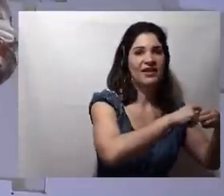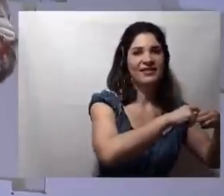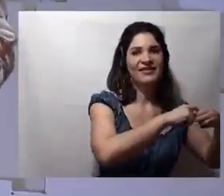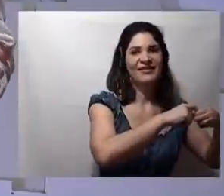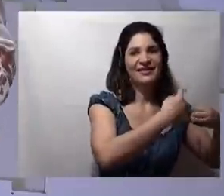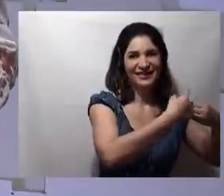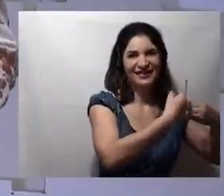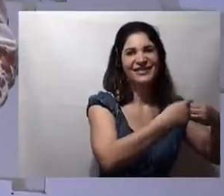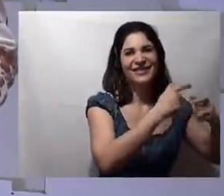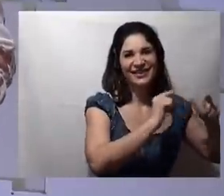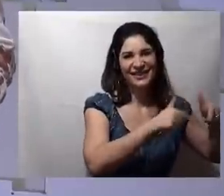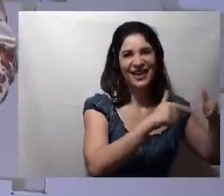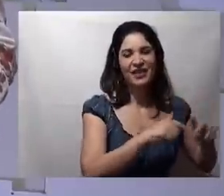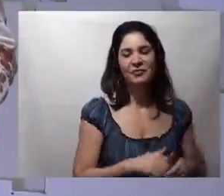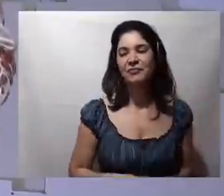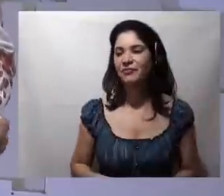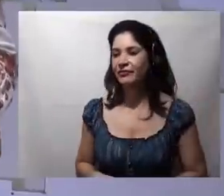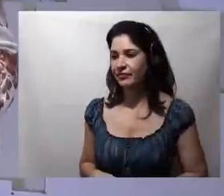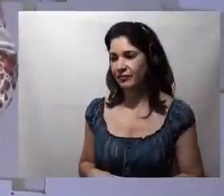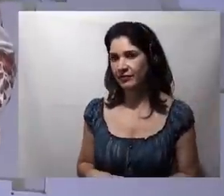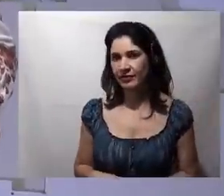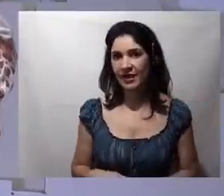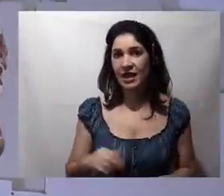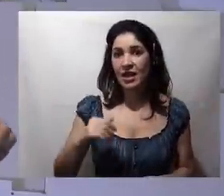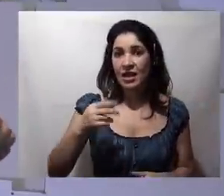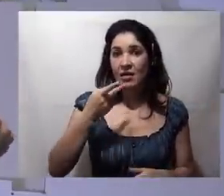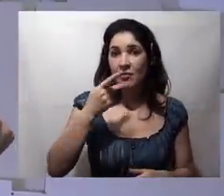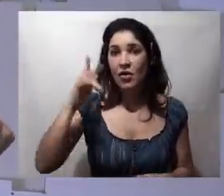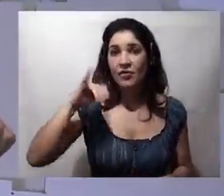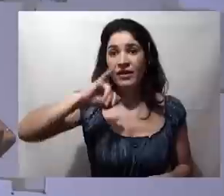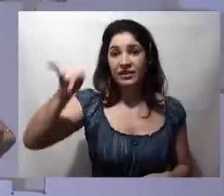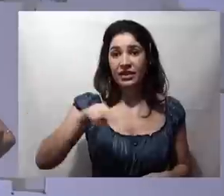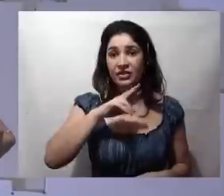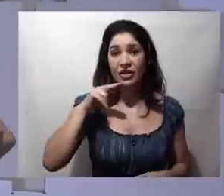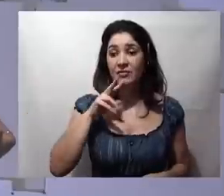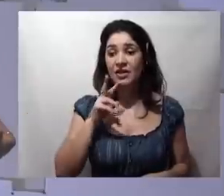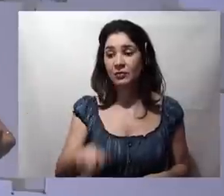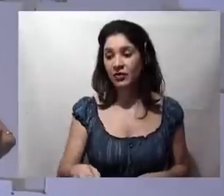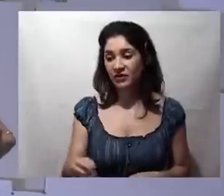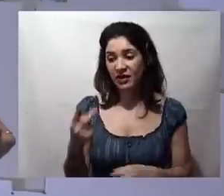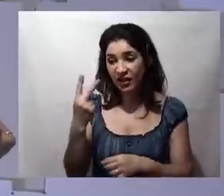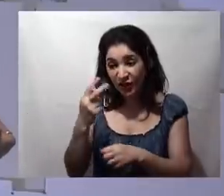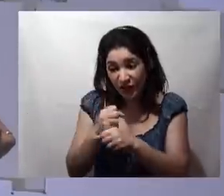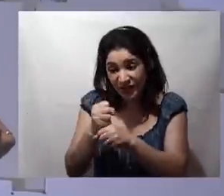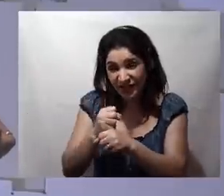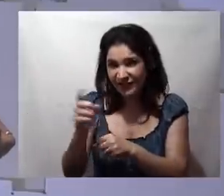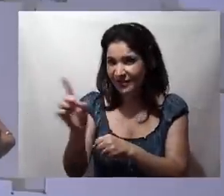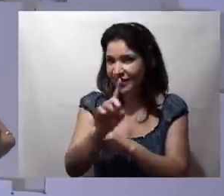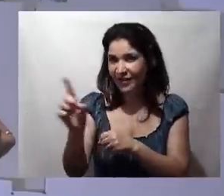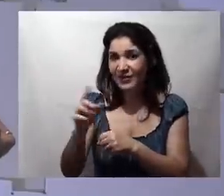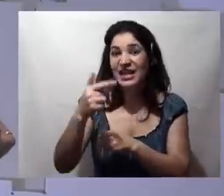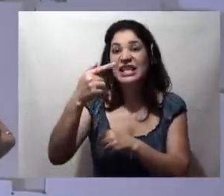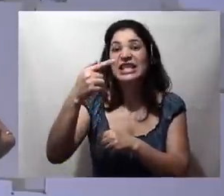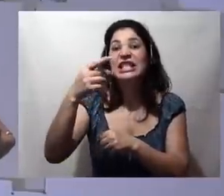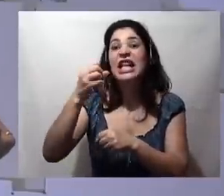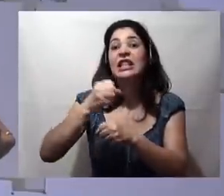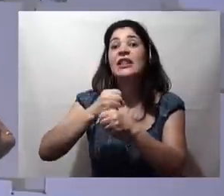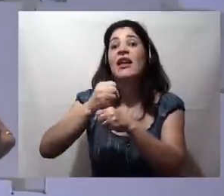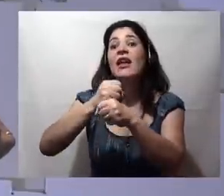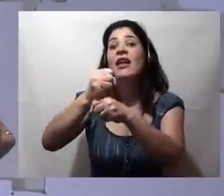jeremias profeta do senhor dizendo assim não é dois anos é 70 quem tem mais de 40 que estiver coragem levanta a